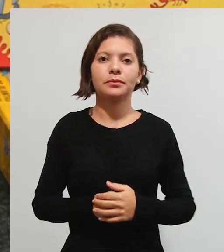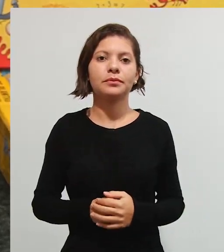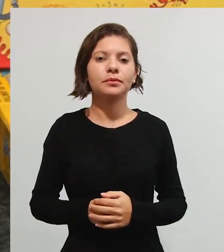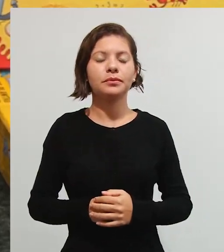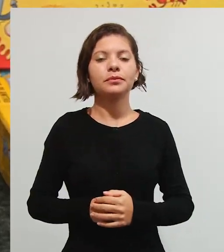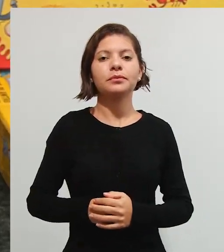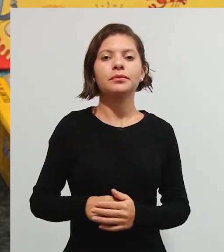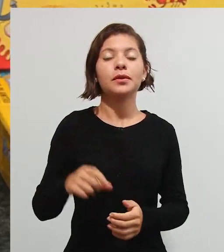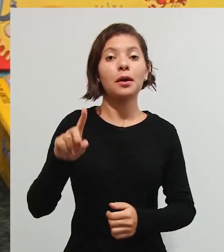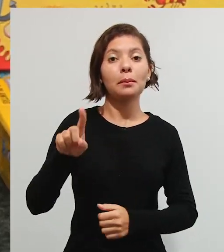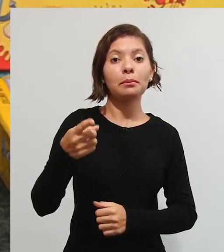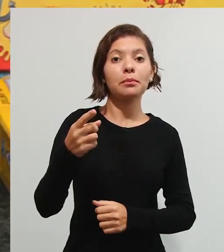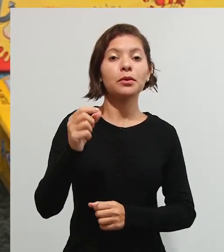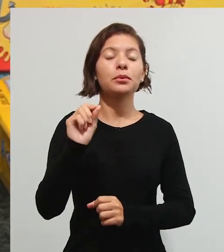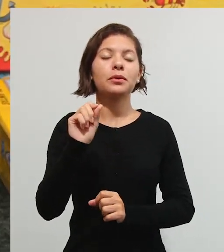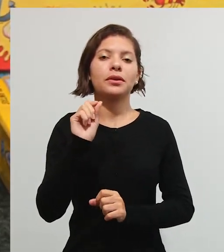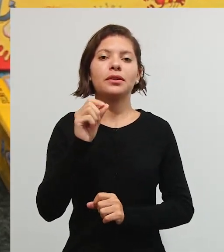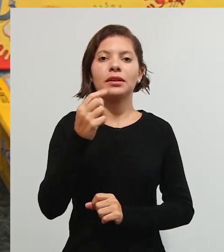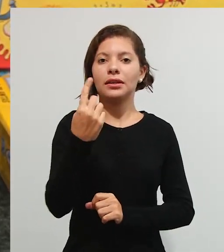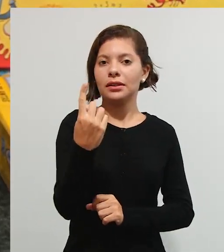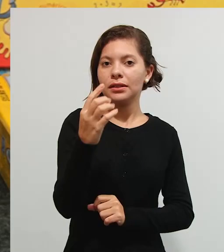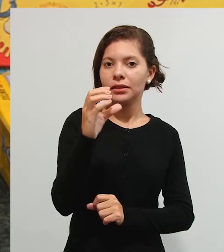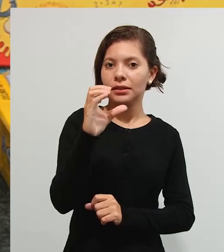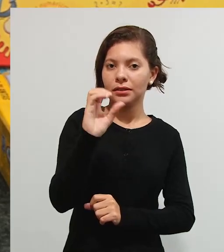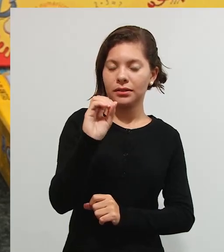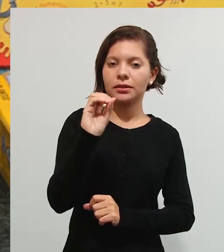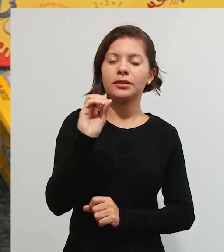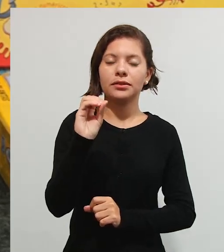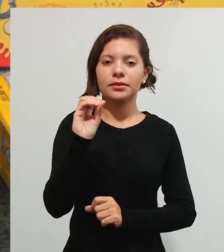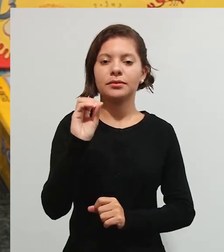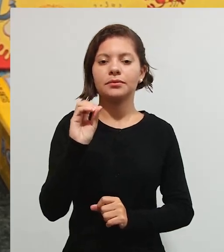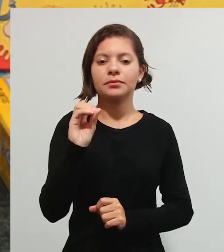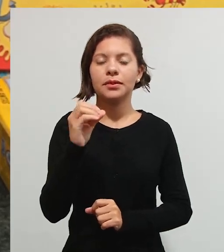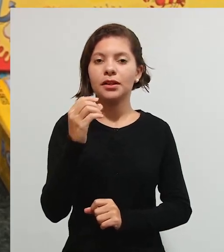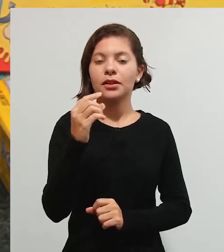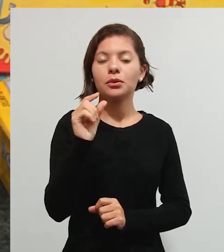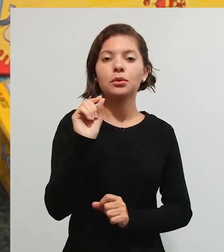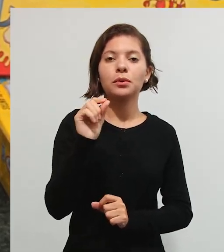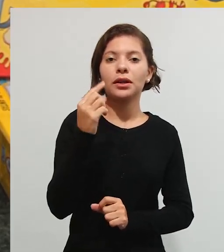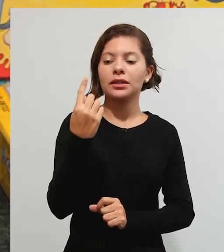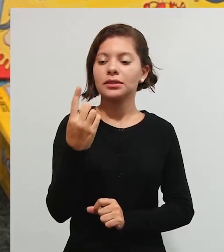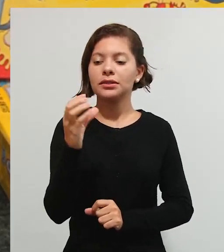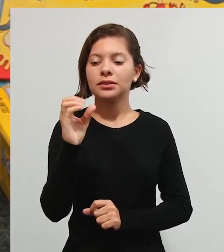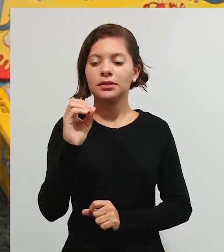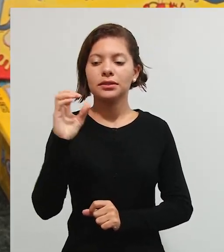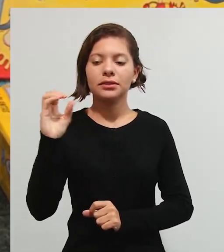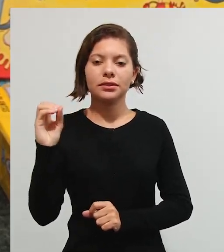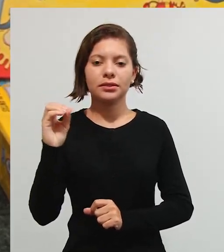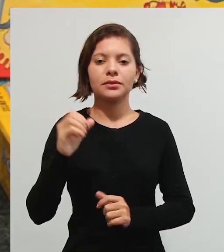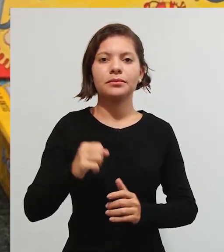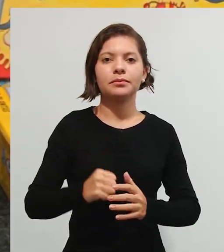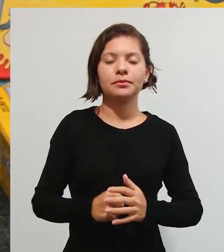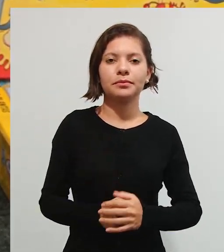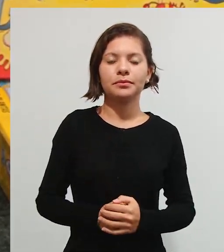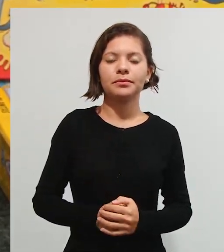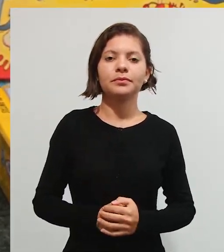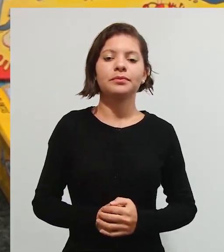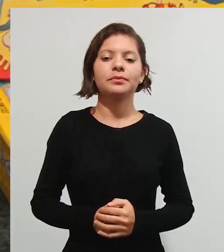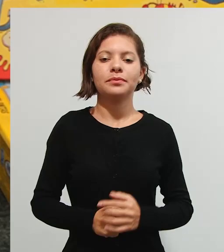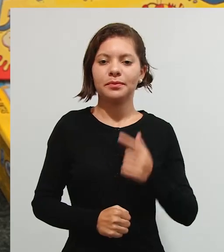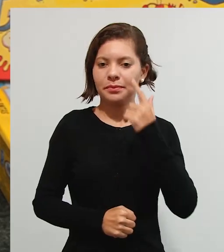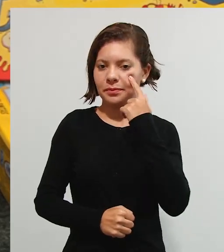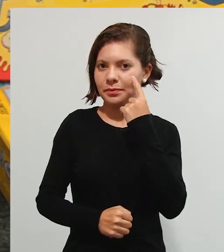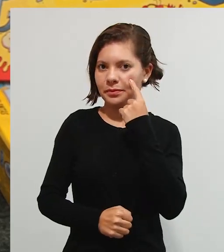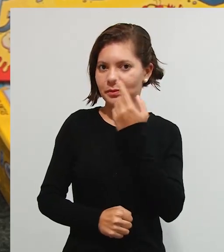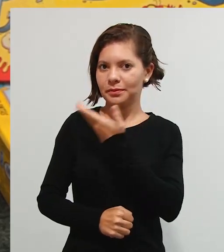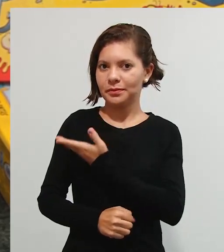composição de 10 barras de 100. Aqui não estão todas, mas aí é um blocão